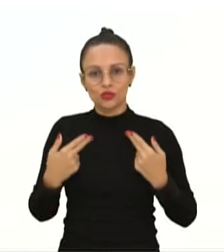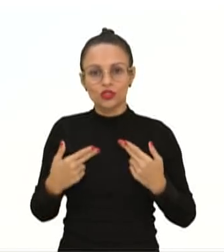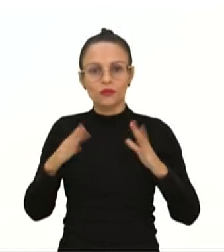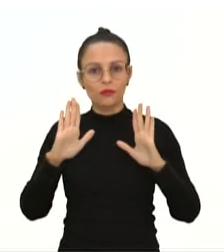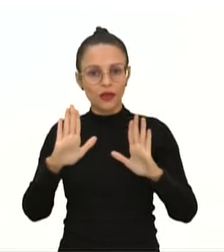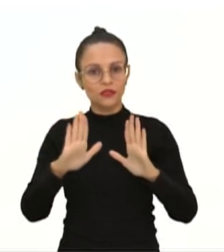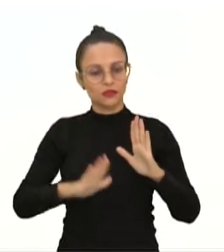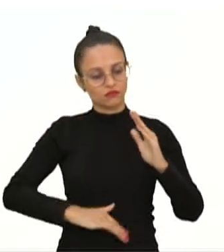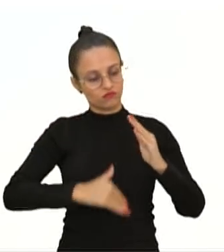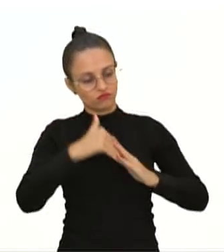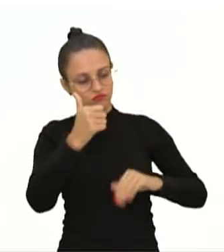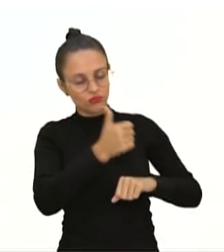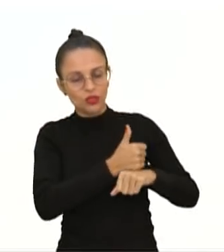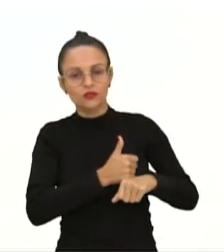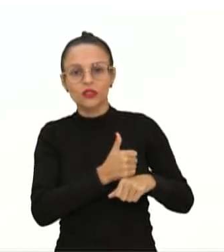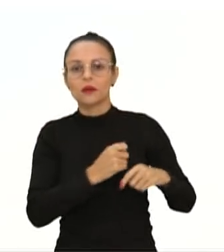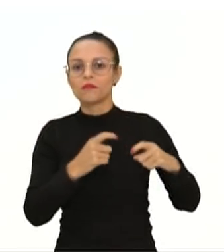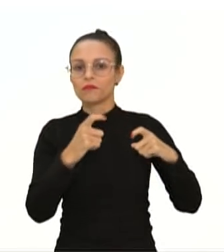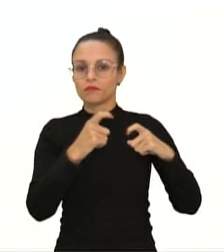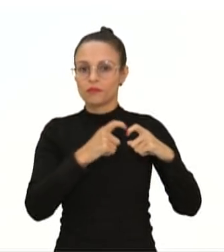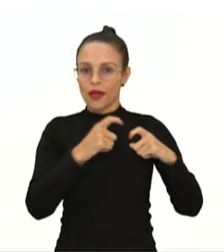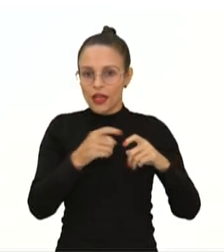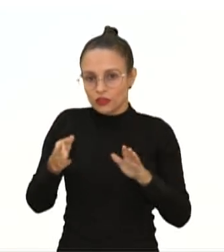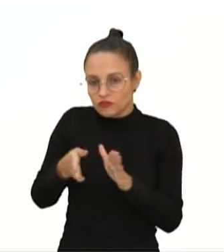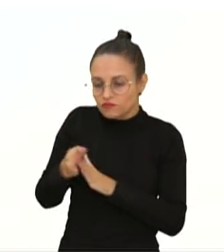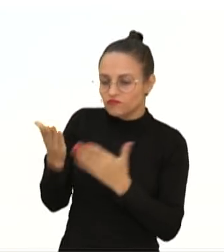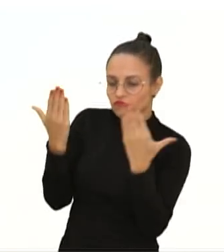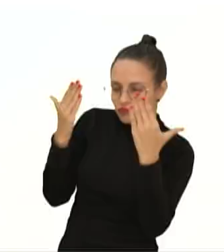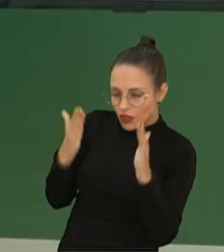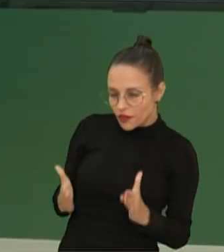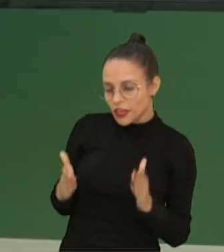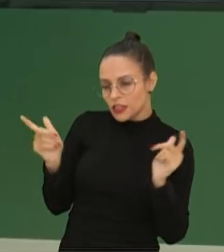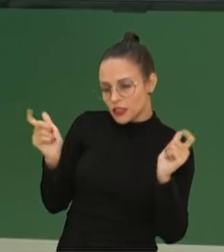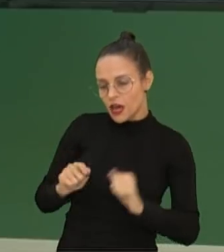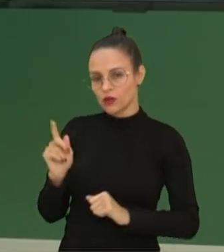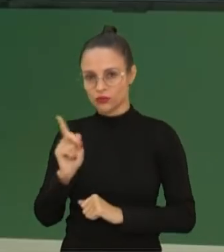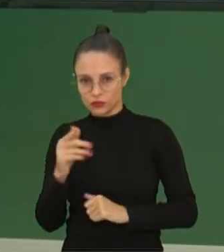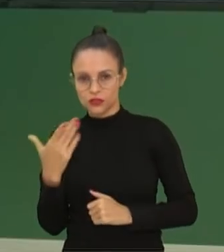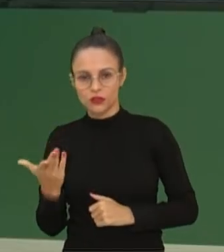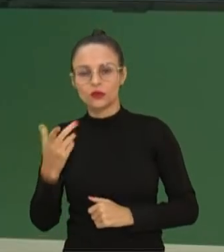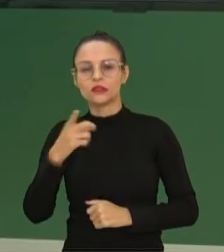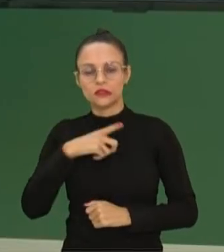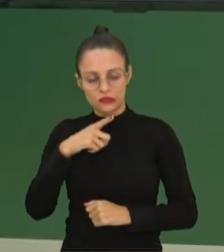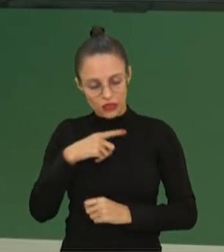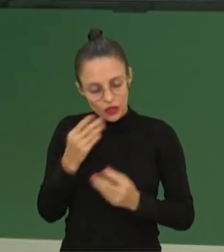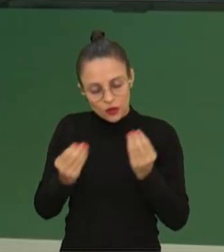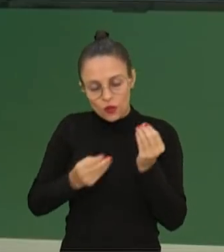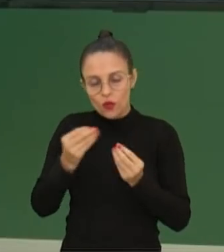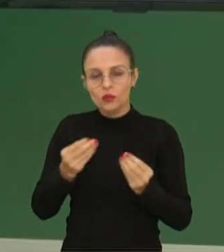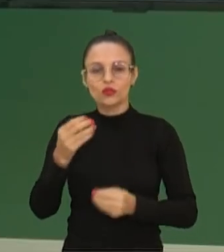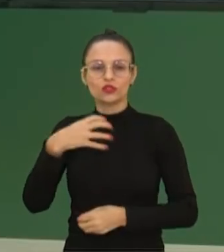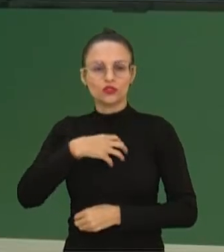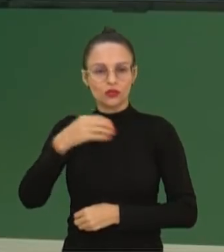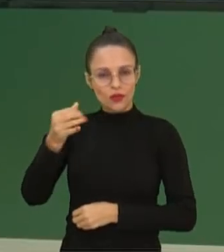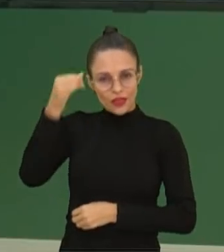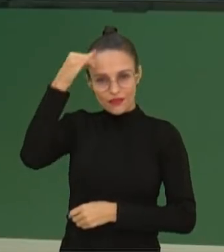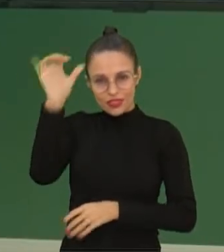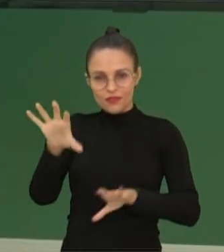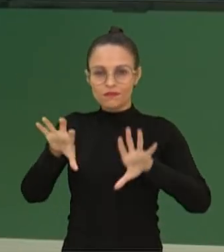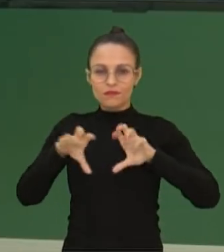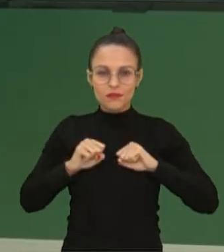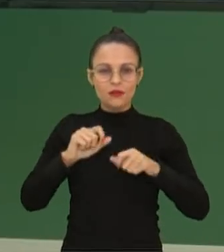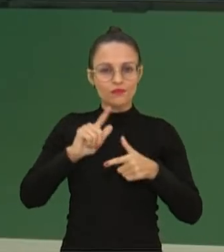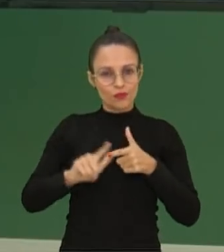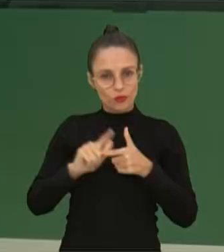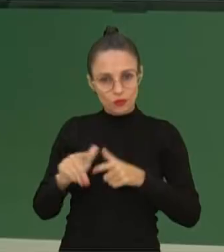um profissional, né? Um médico que vai ter que avaliar a situação. Existem formas da gente evitar esse tipo de